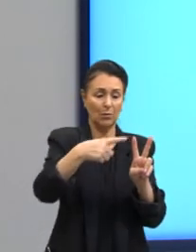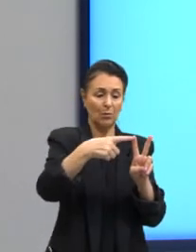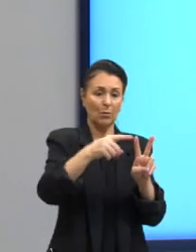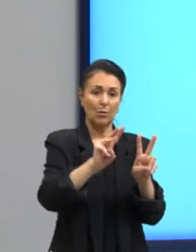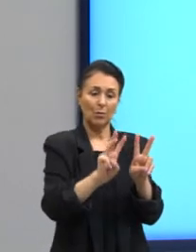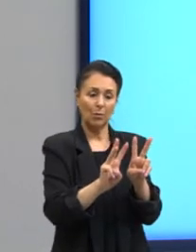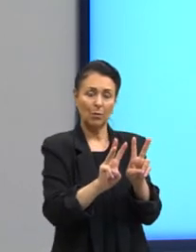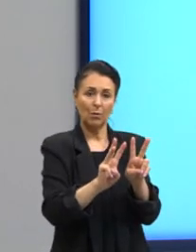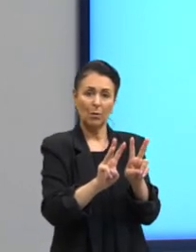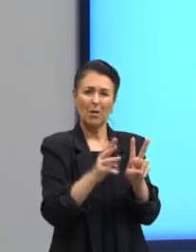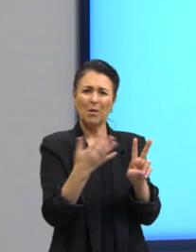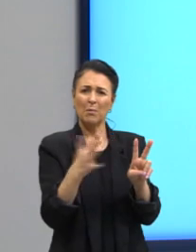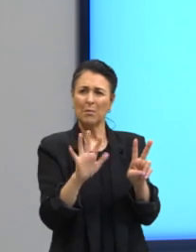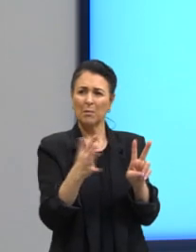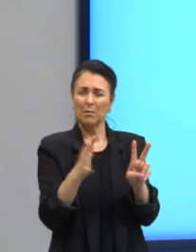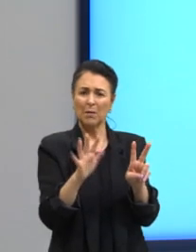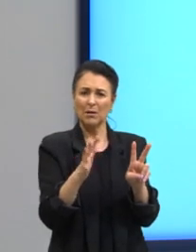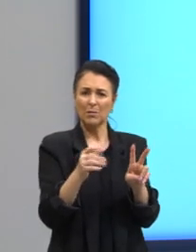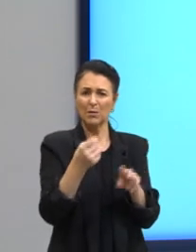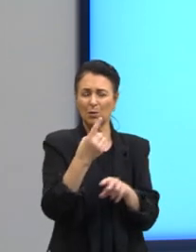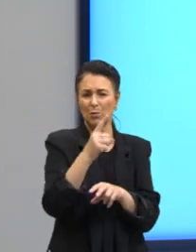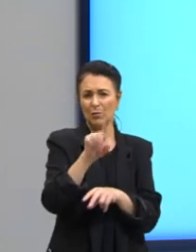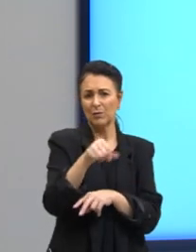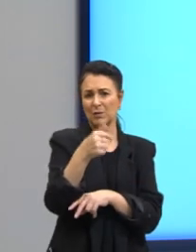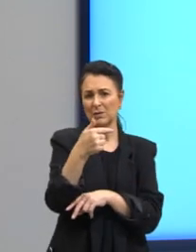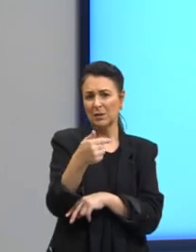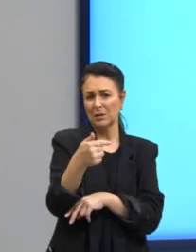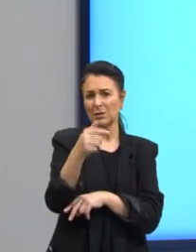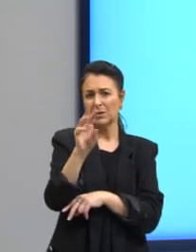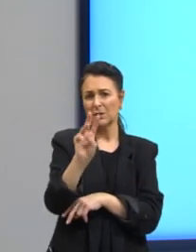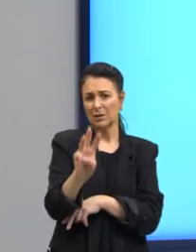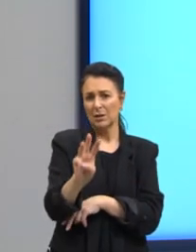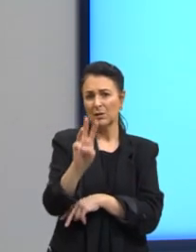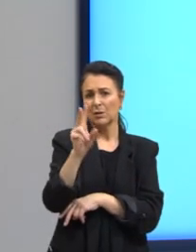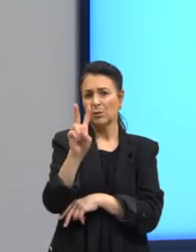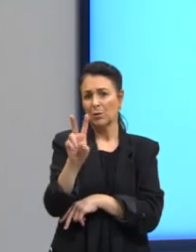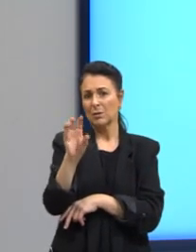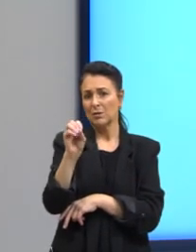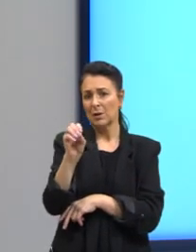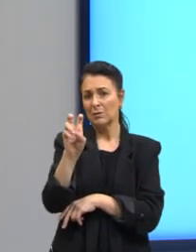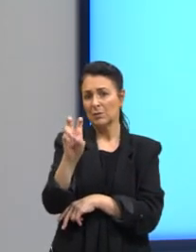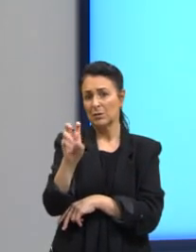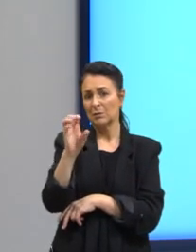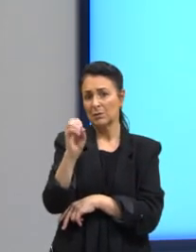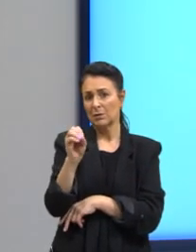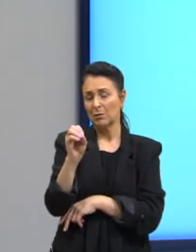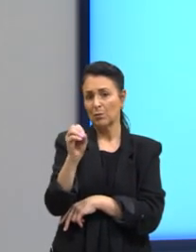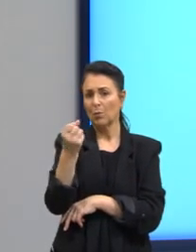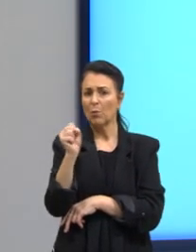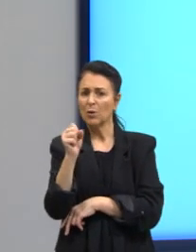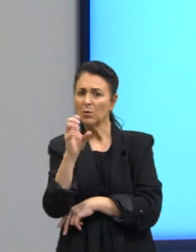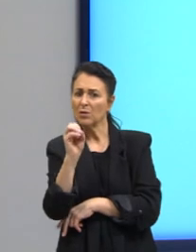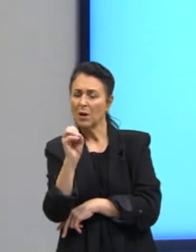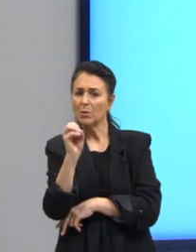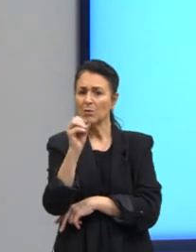o aproximadamente seria o correto 1,73 2050